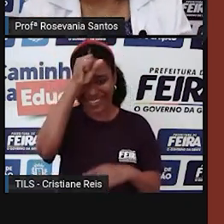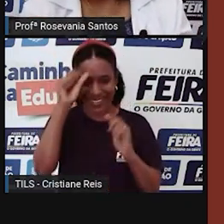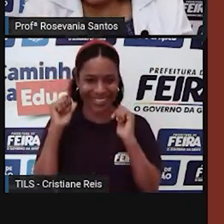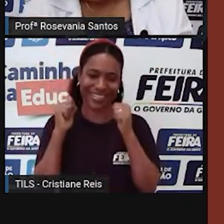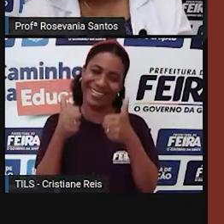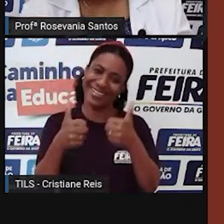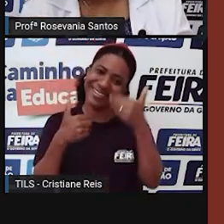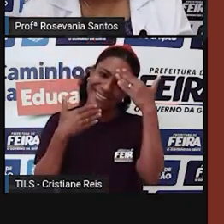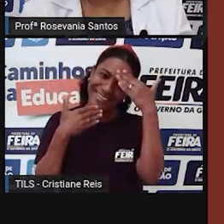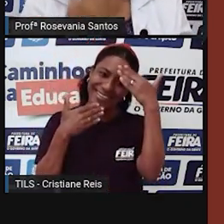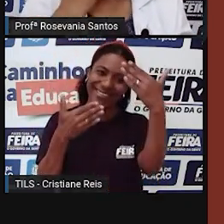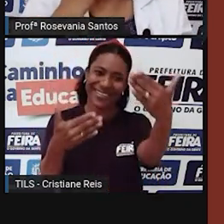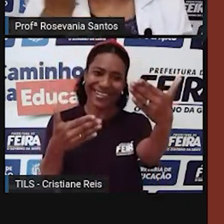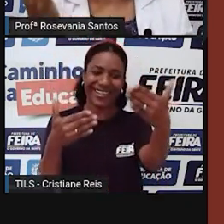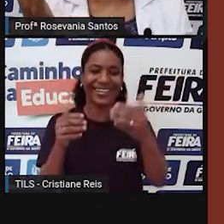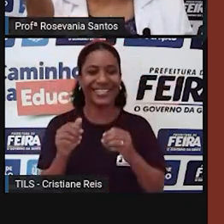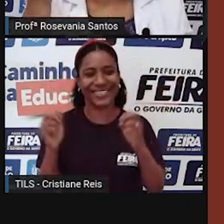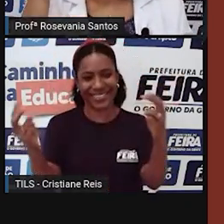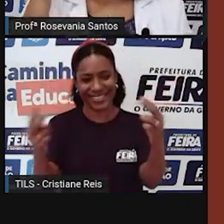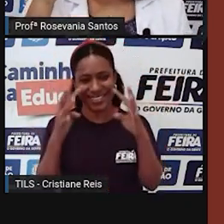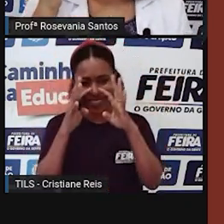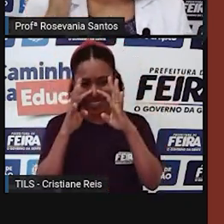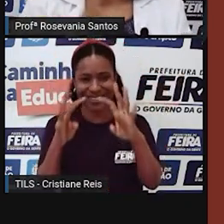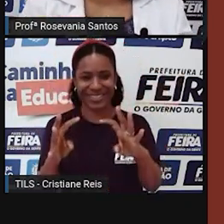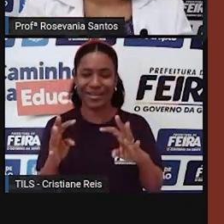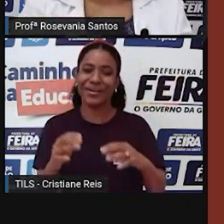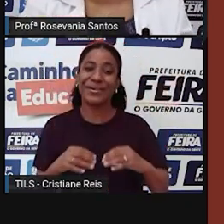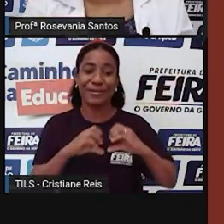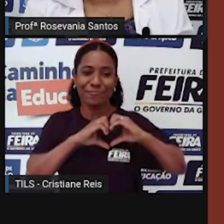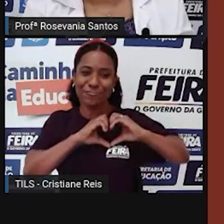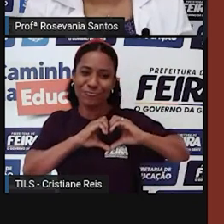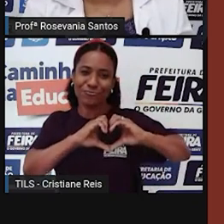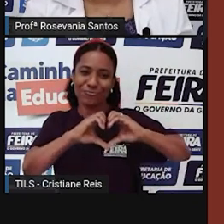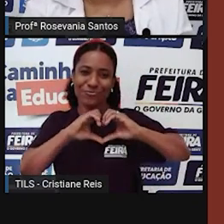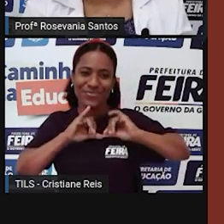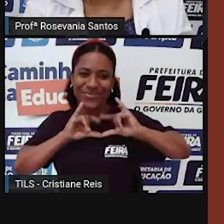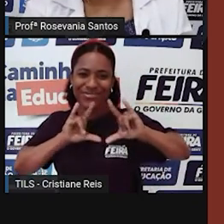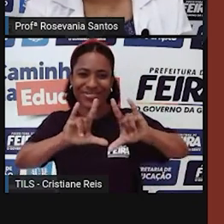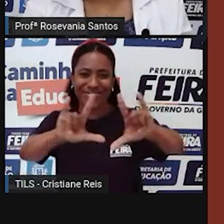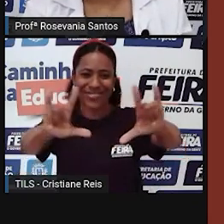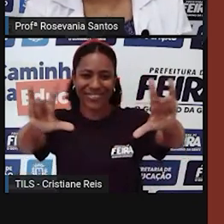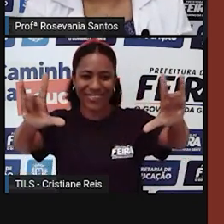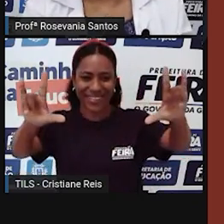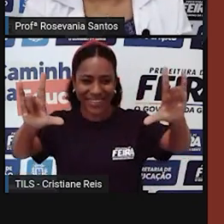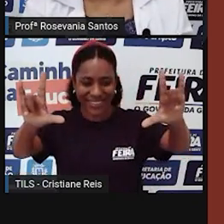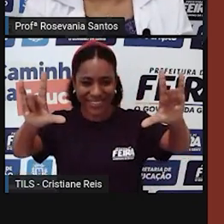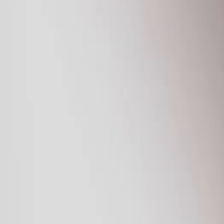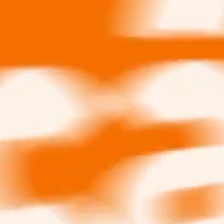a gente, né, até agora. Um beijo no coração de todos vocês e até a nossa próxima aula.